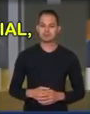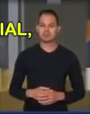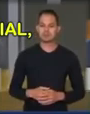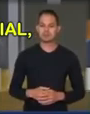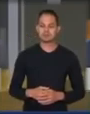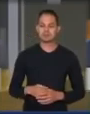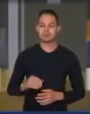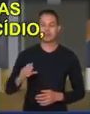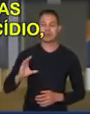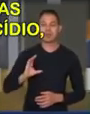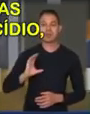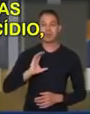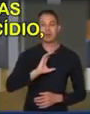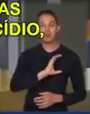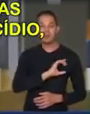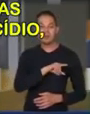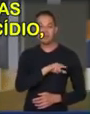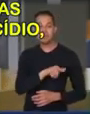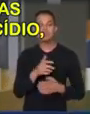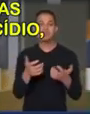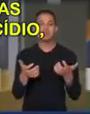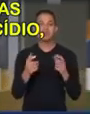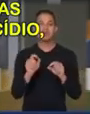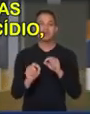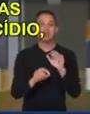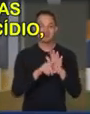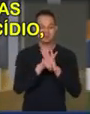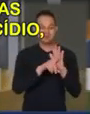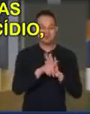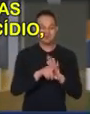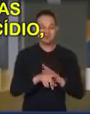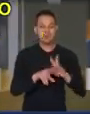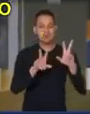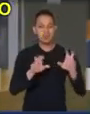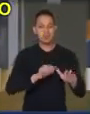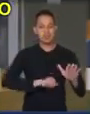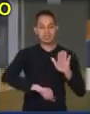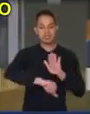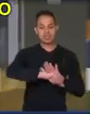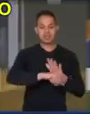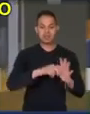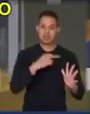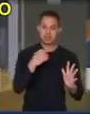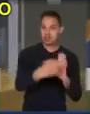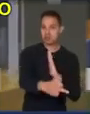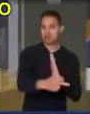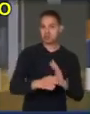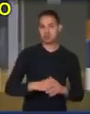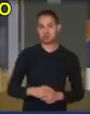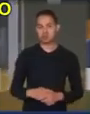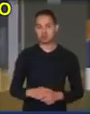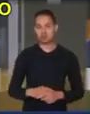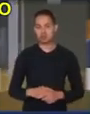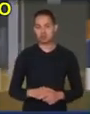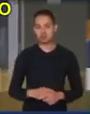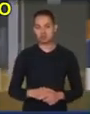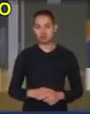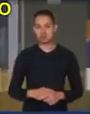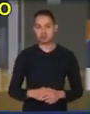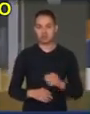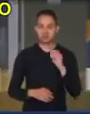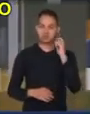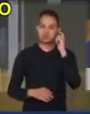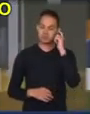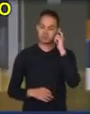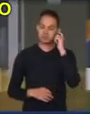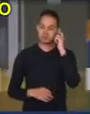em especial, fazer investigações relacionadas ao cometimento do crime de genocídio, ou seja, assassinato